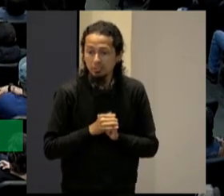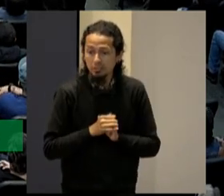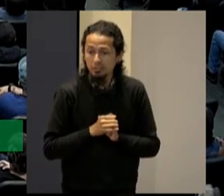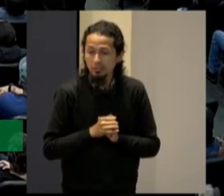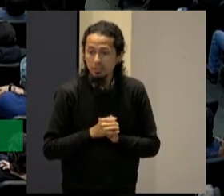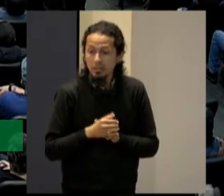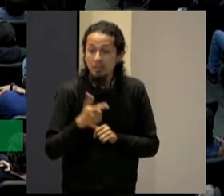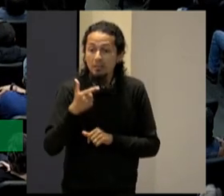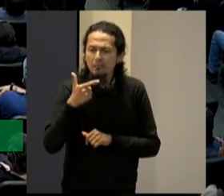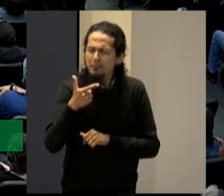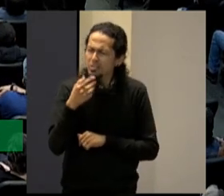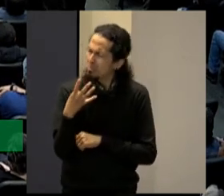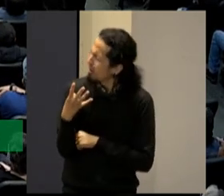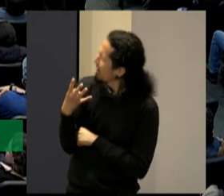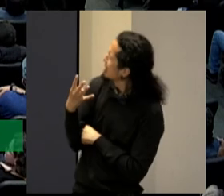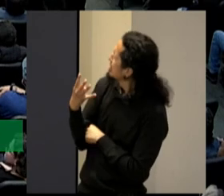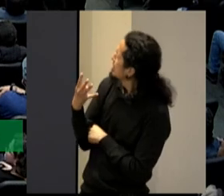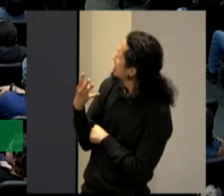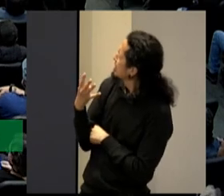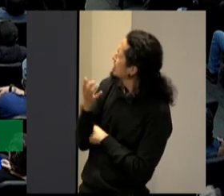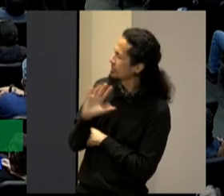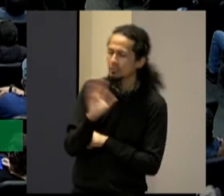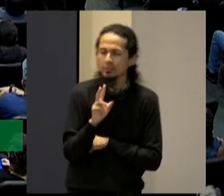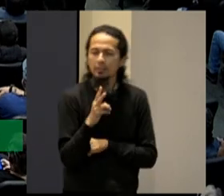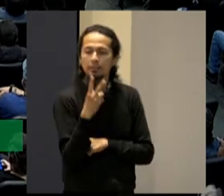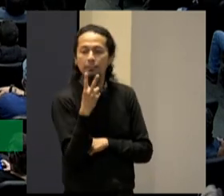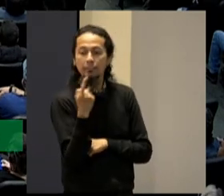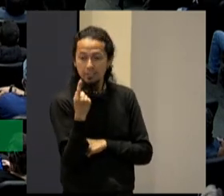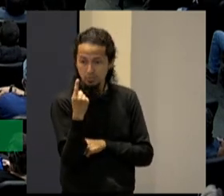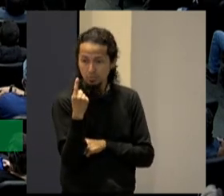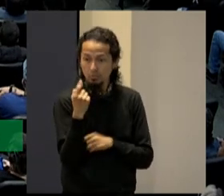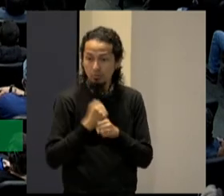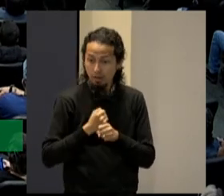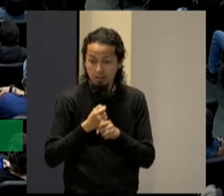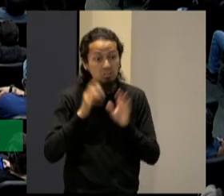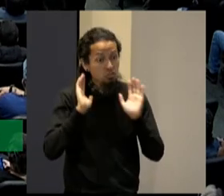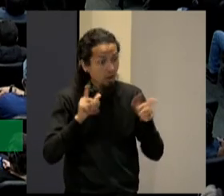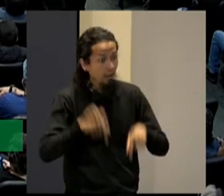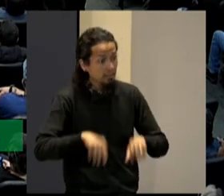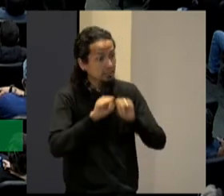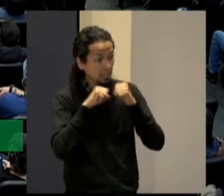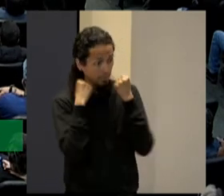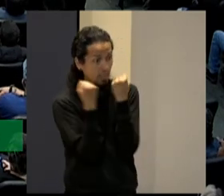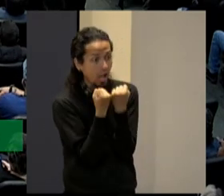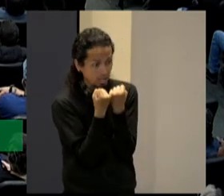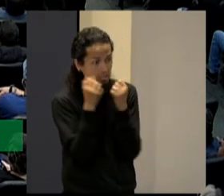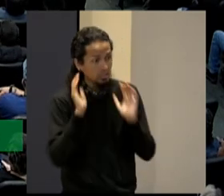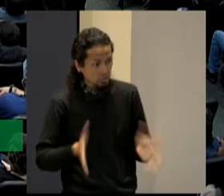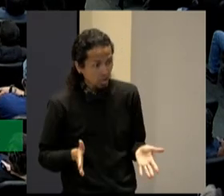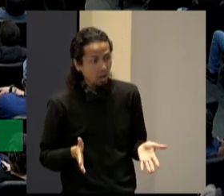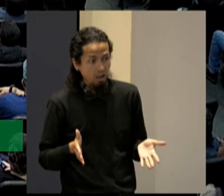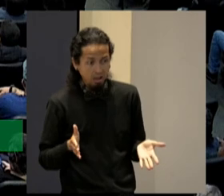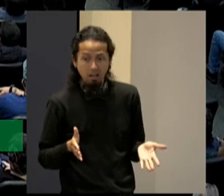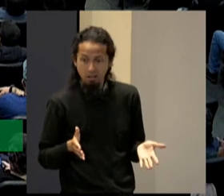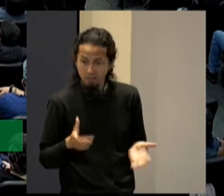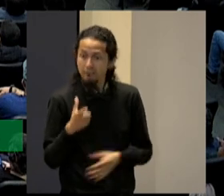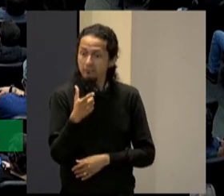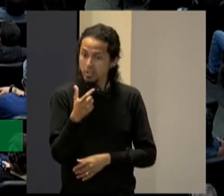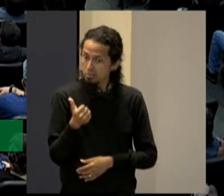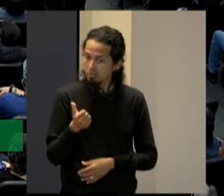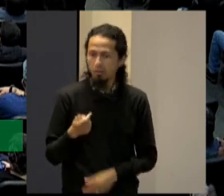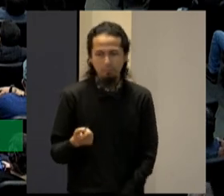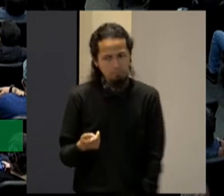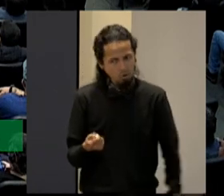24, são 21 anos, do nosso seminário de ERER, que também não é pouca coisa. Nós